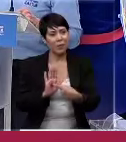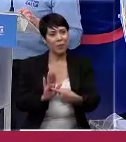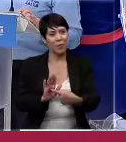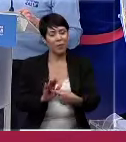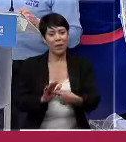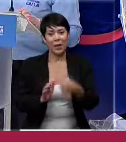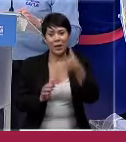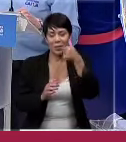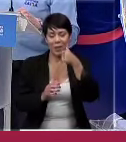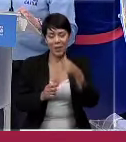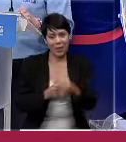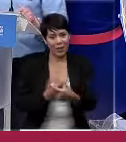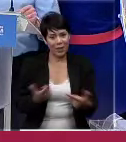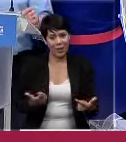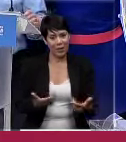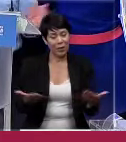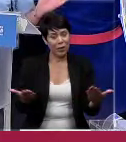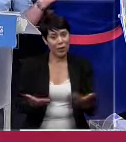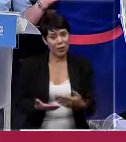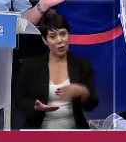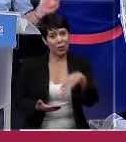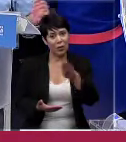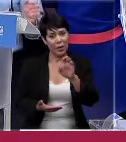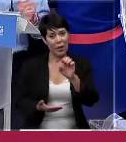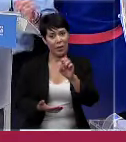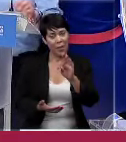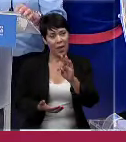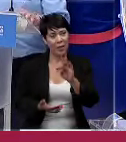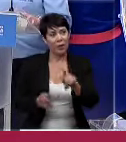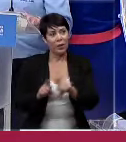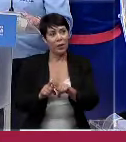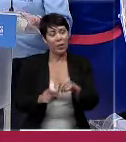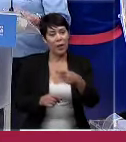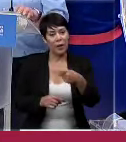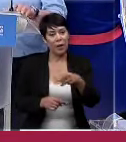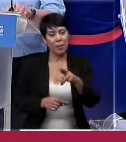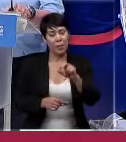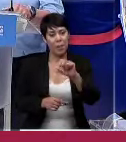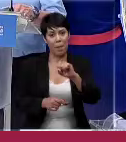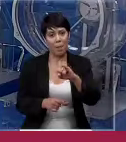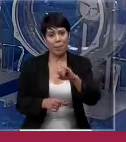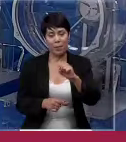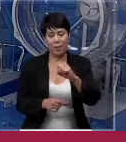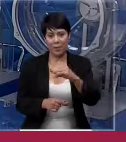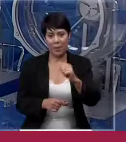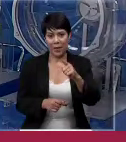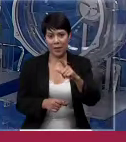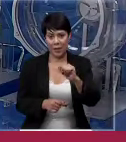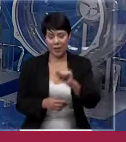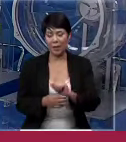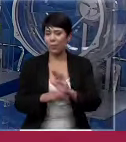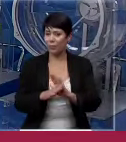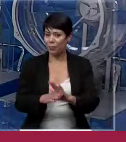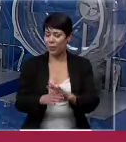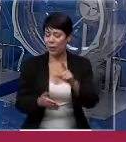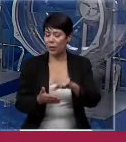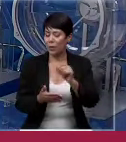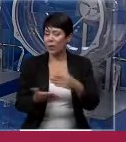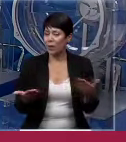da sorte. Hoje, a Beth e a Priscila nos auxiliando nos demais sorteios desta